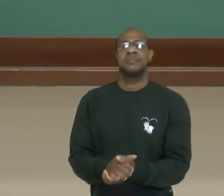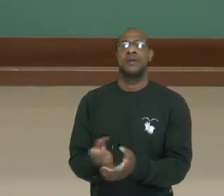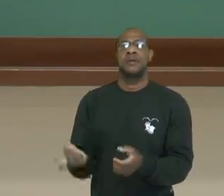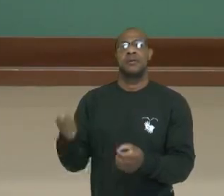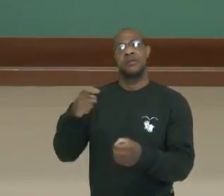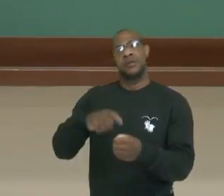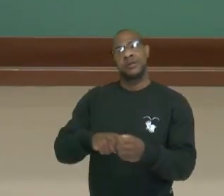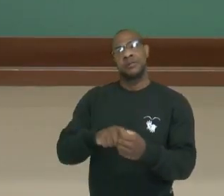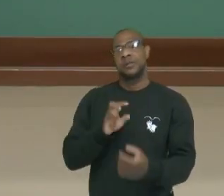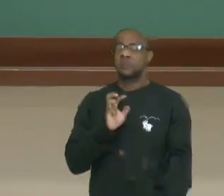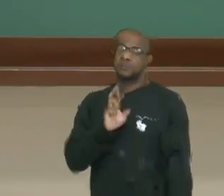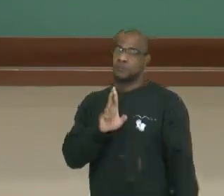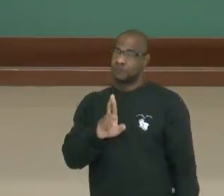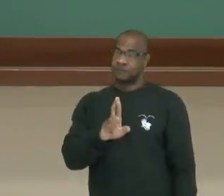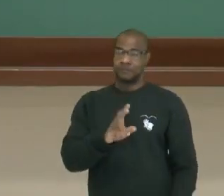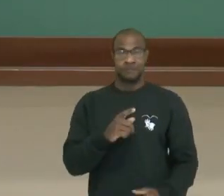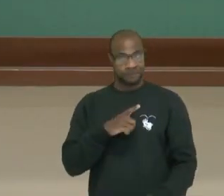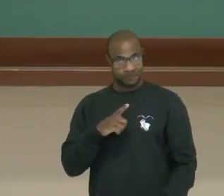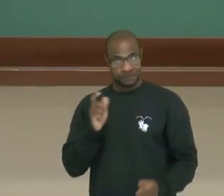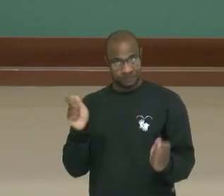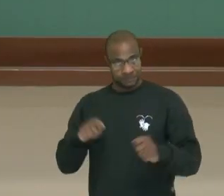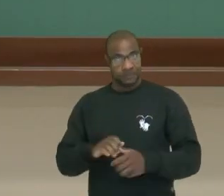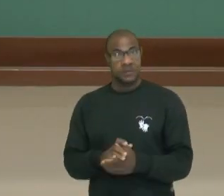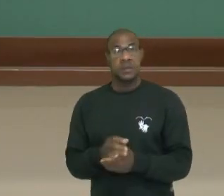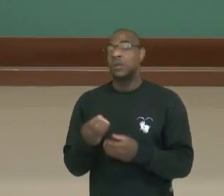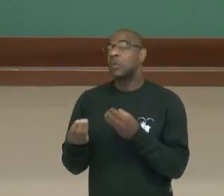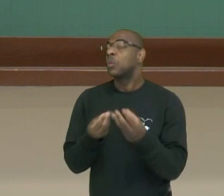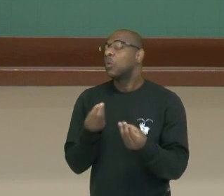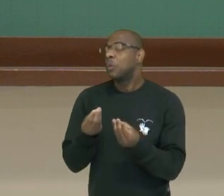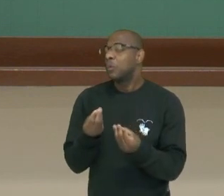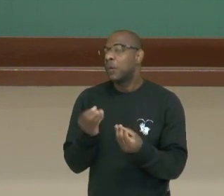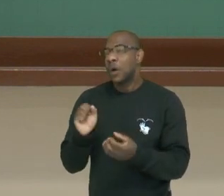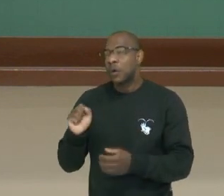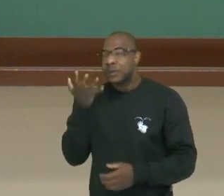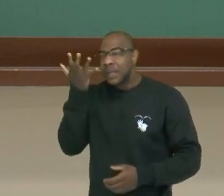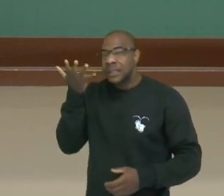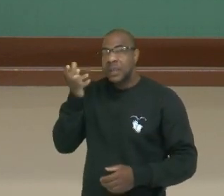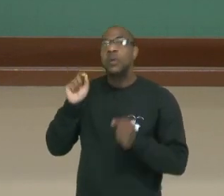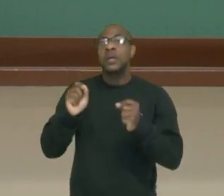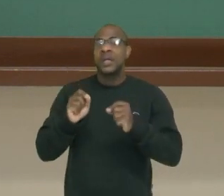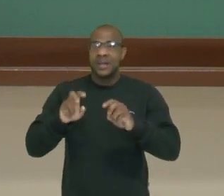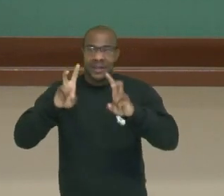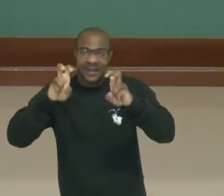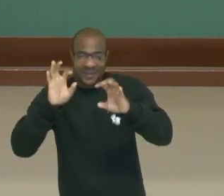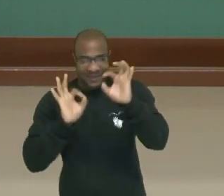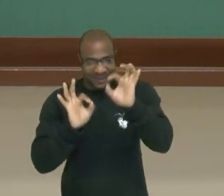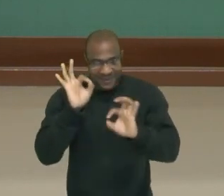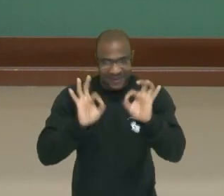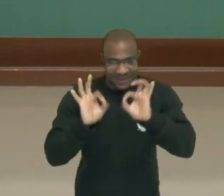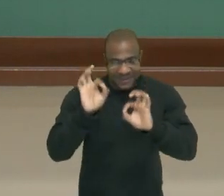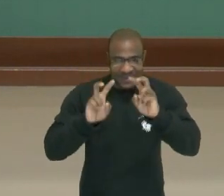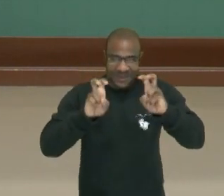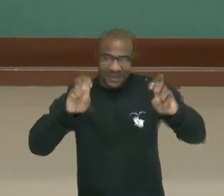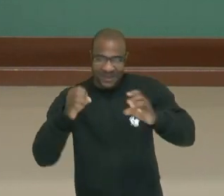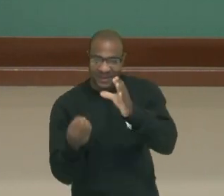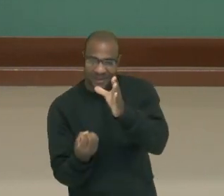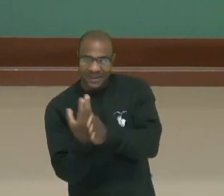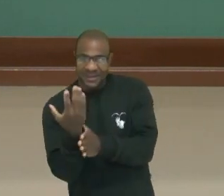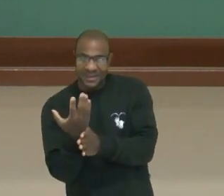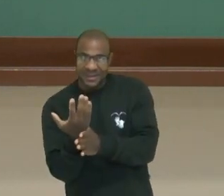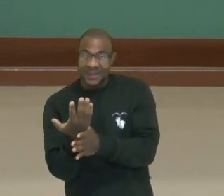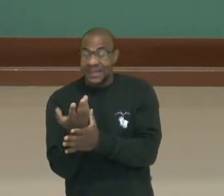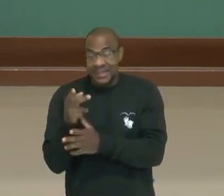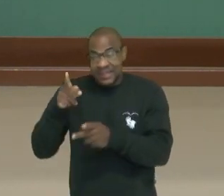Voltamos, respondeu. Como se dá aí a construção e elaboração desse título de forma que desperta a curiosidade do